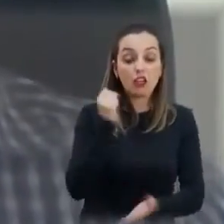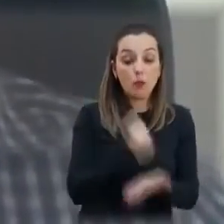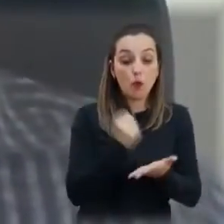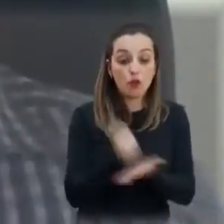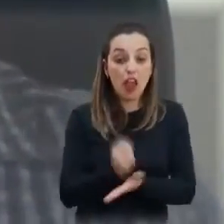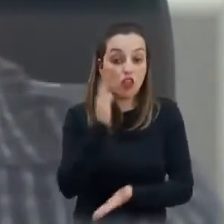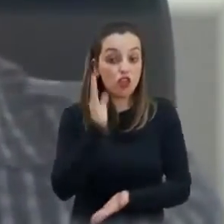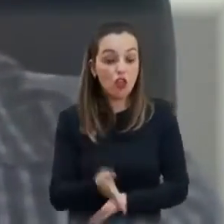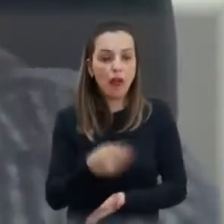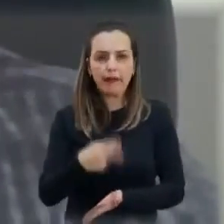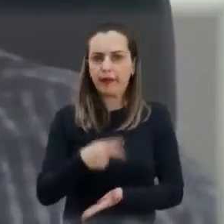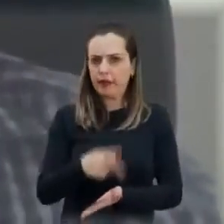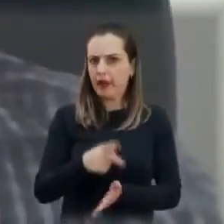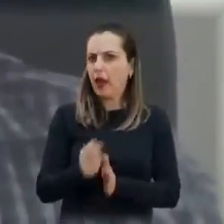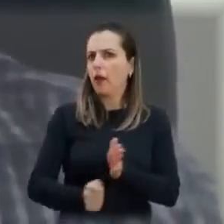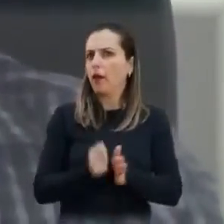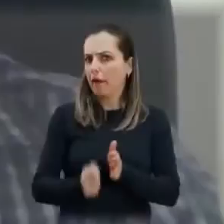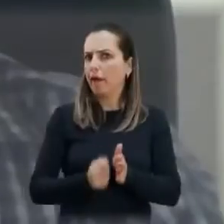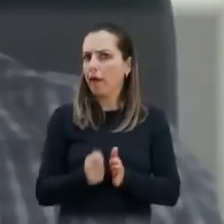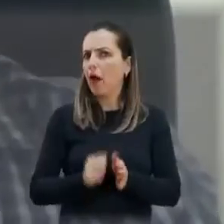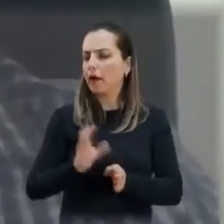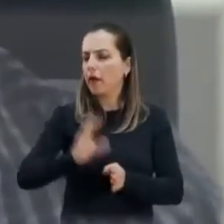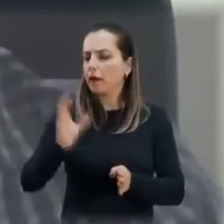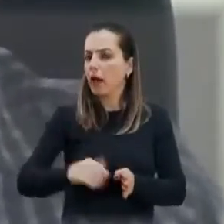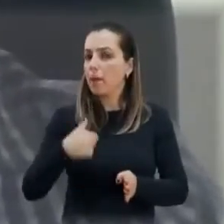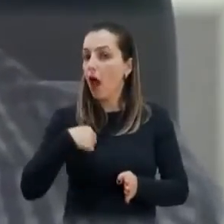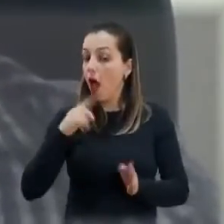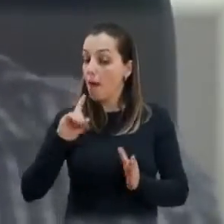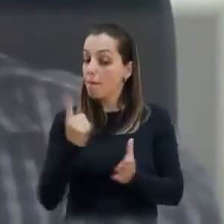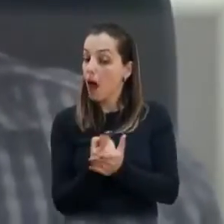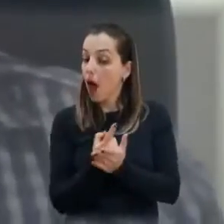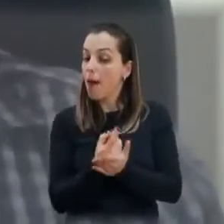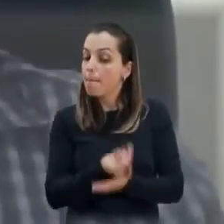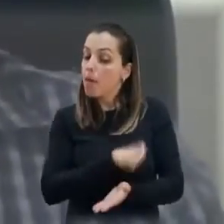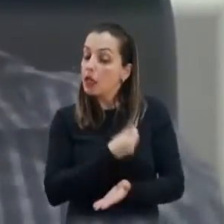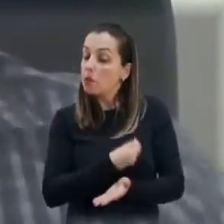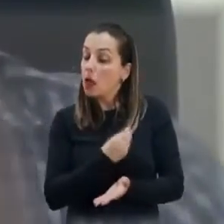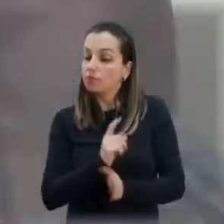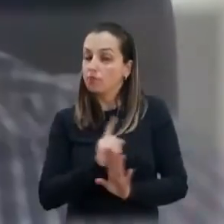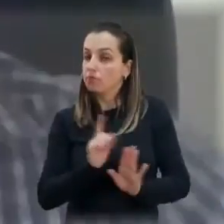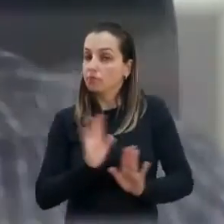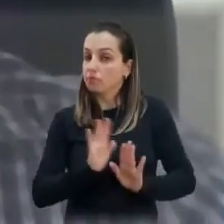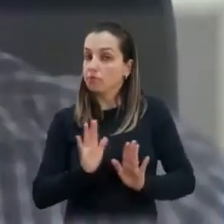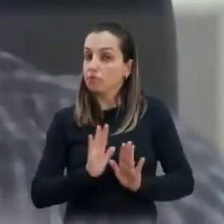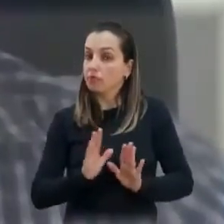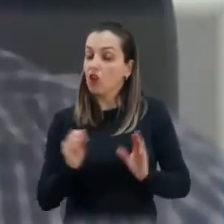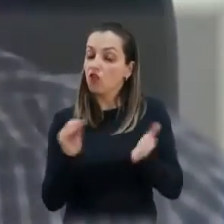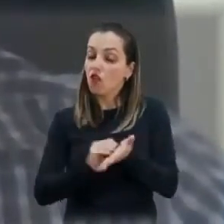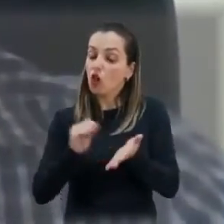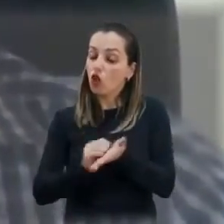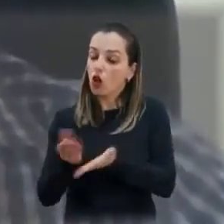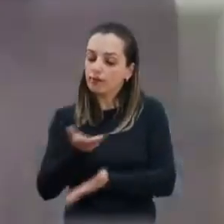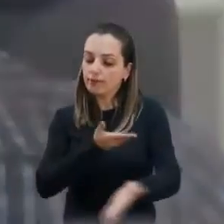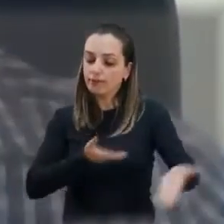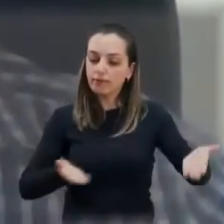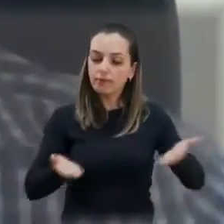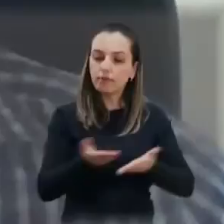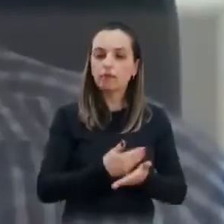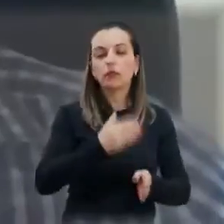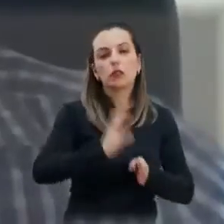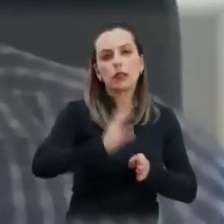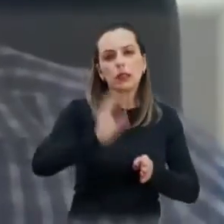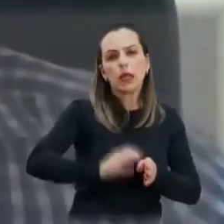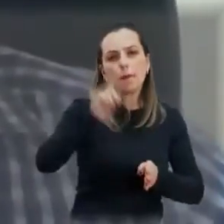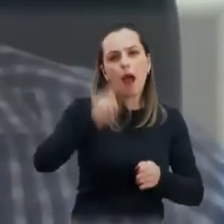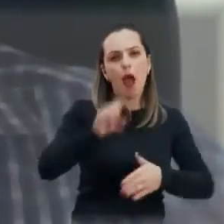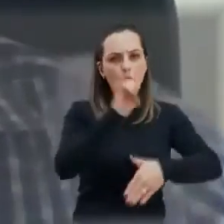casa. Eu não fui participado dessa SEI. Faltou uma articulação. Nós temos que pensar na casa enquanto uma instituição,